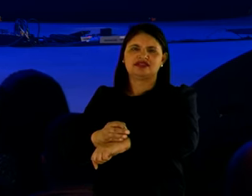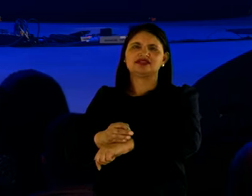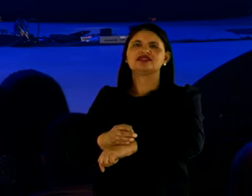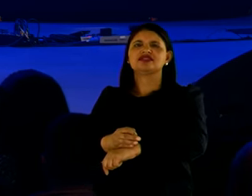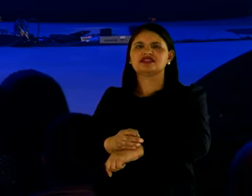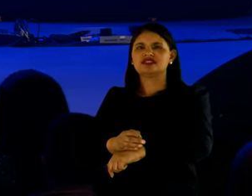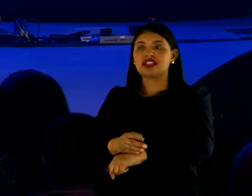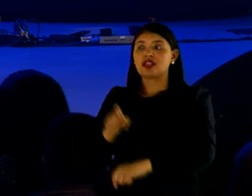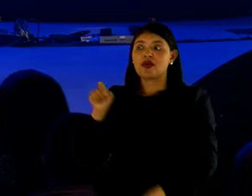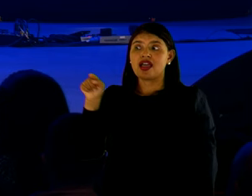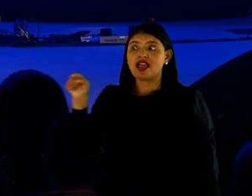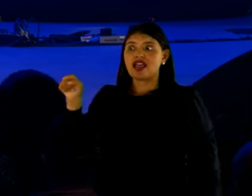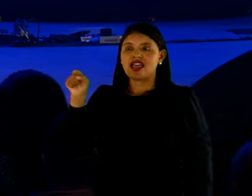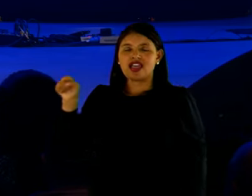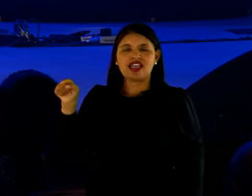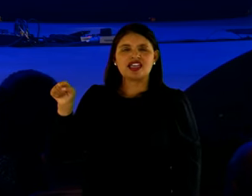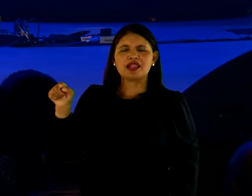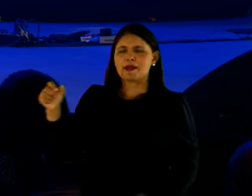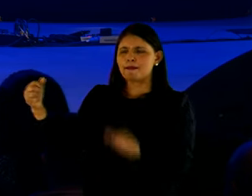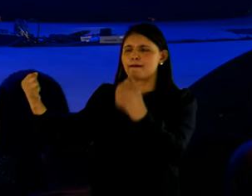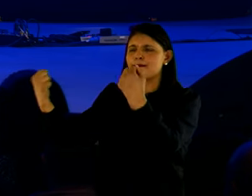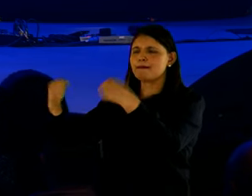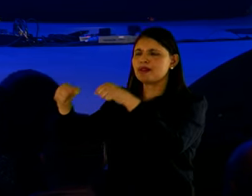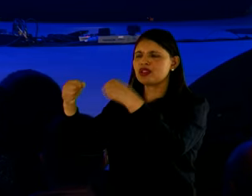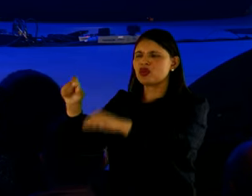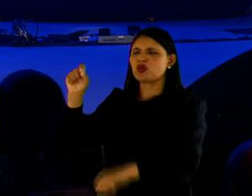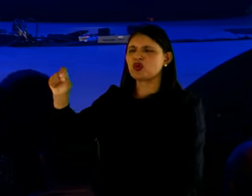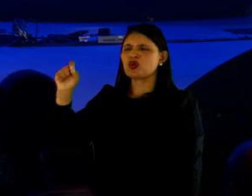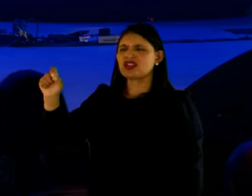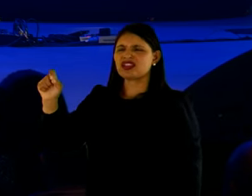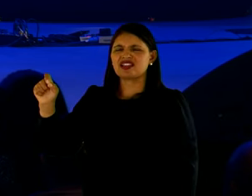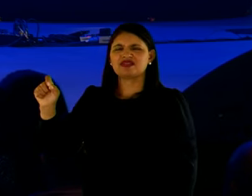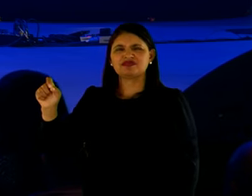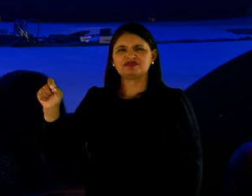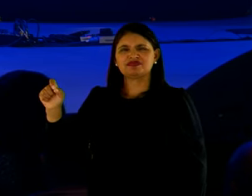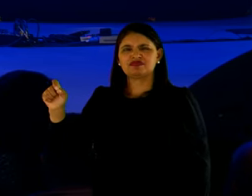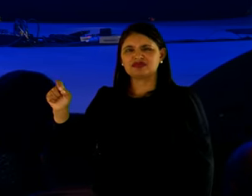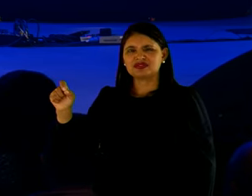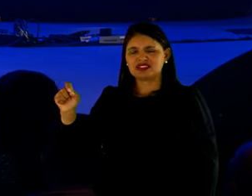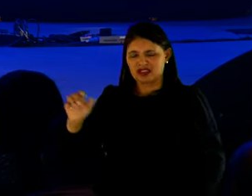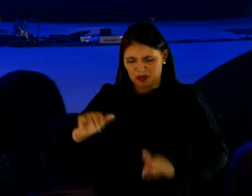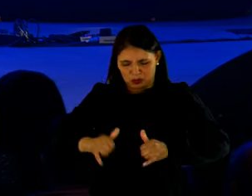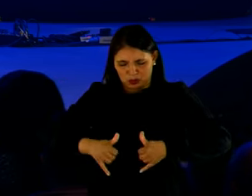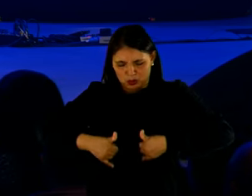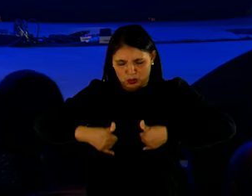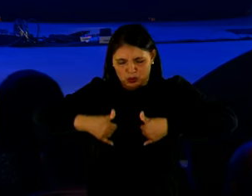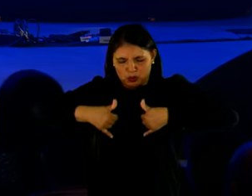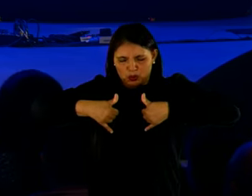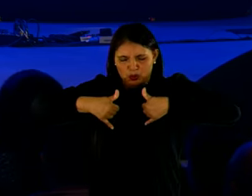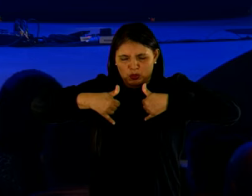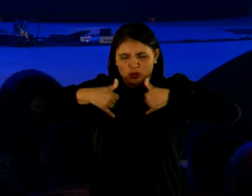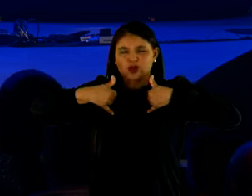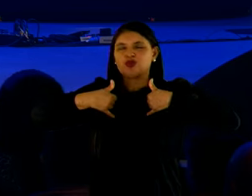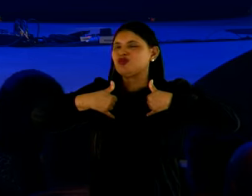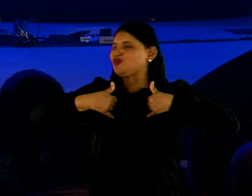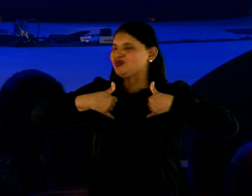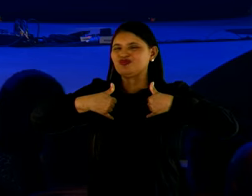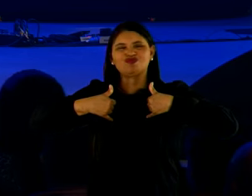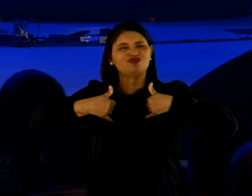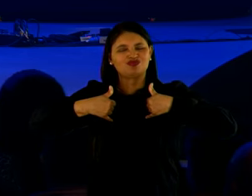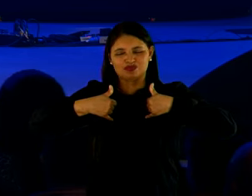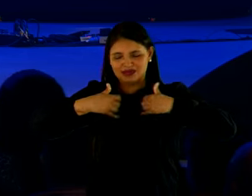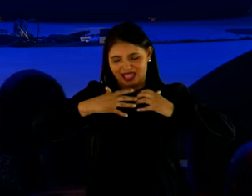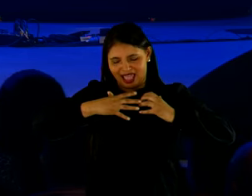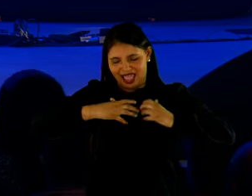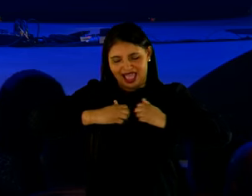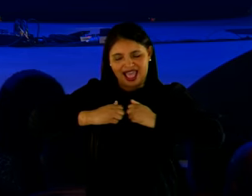O Namã, ele precisou deixar do lado o orgulho dele. Conta as Sagradas Escrituras no livro de